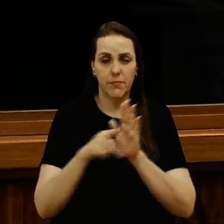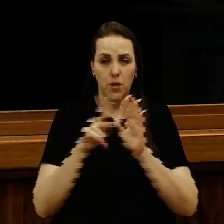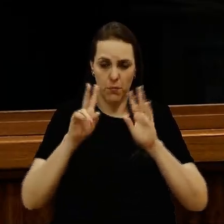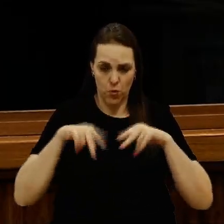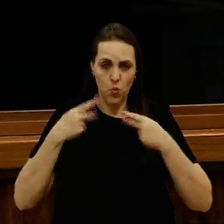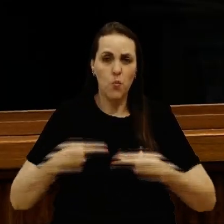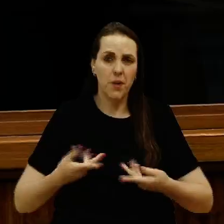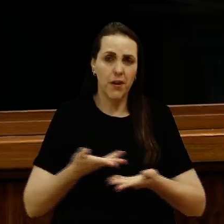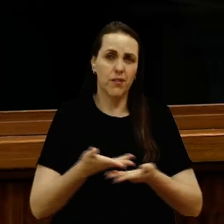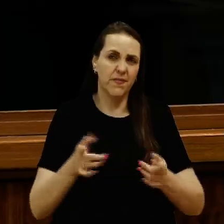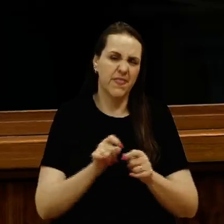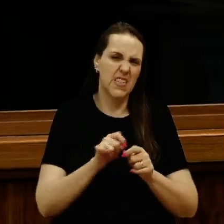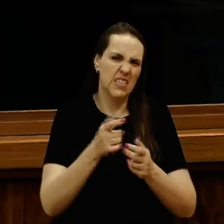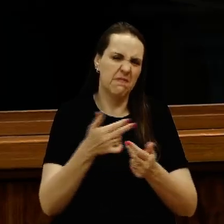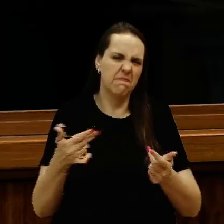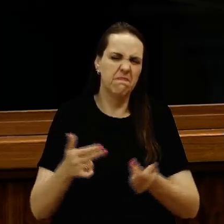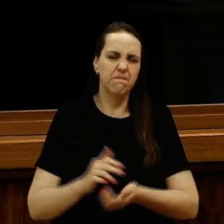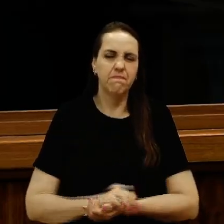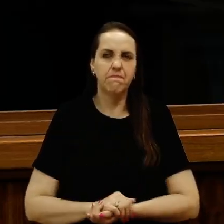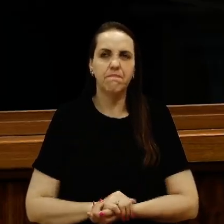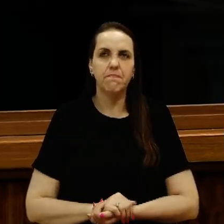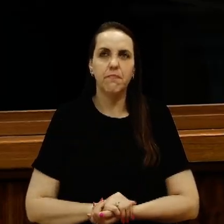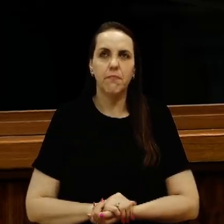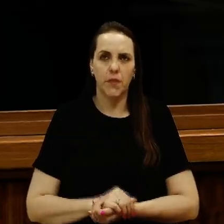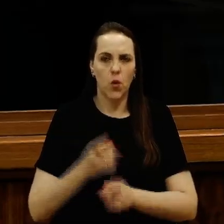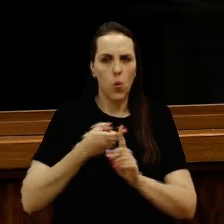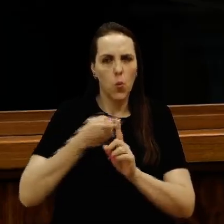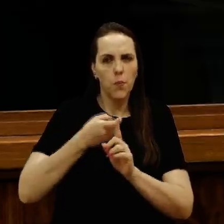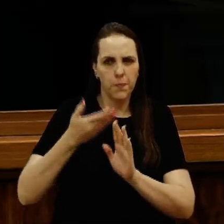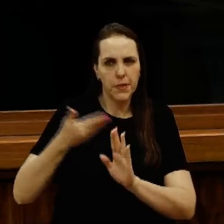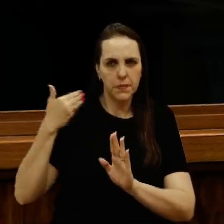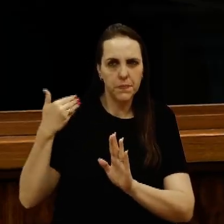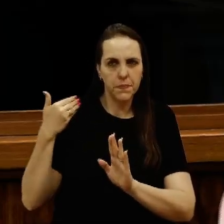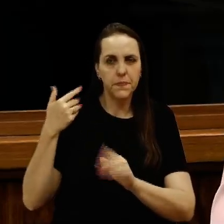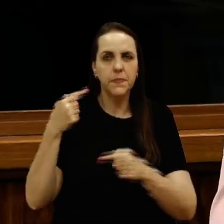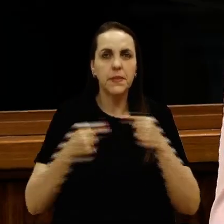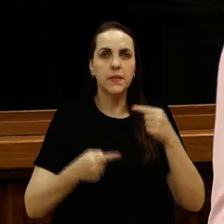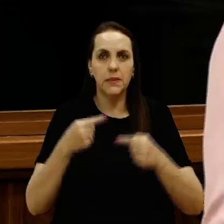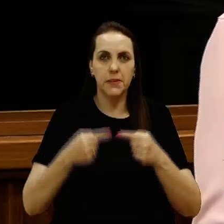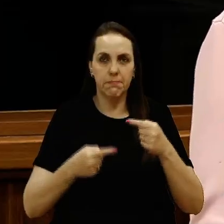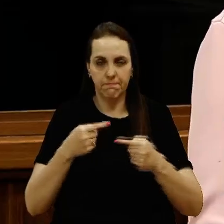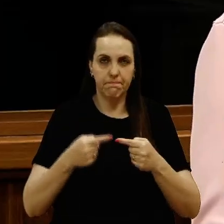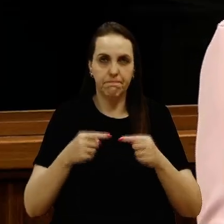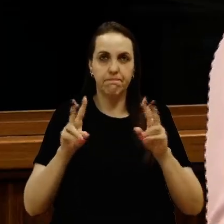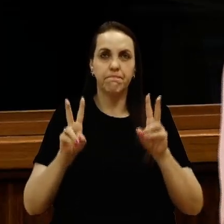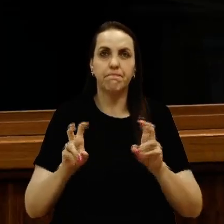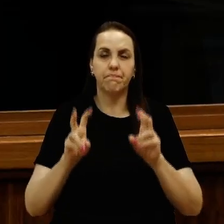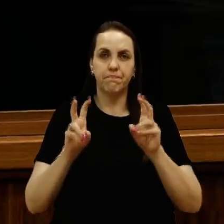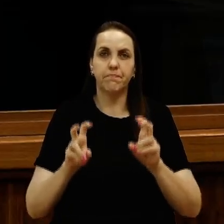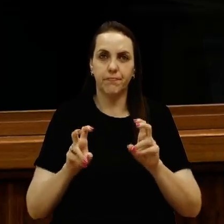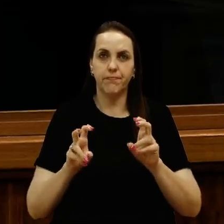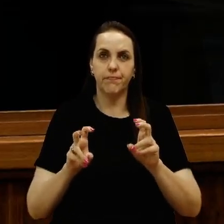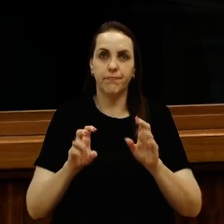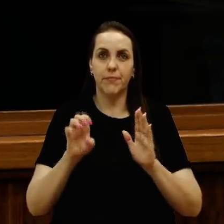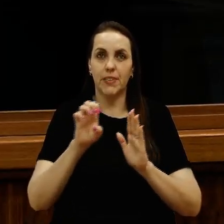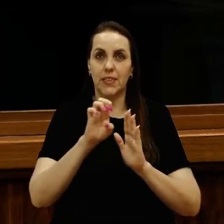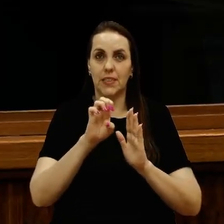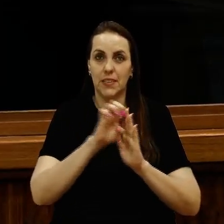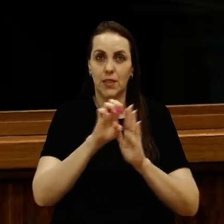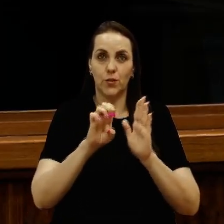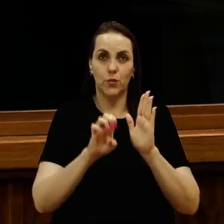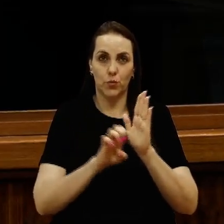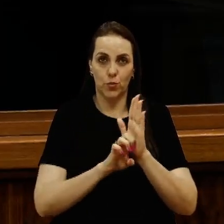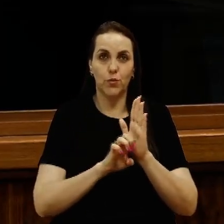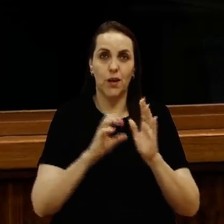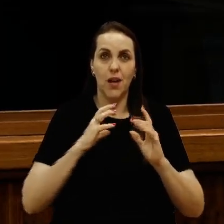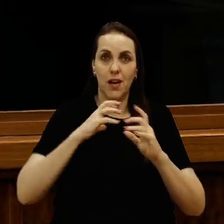tivemos aqui, acho que há um mês, o debate sobre o estatuto dos animais